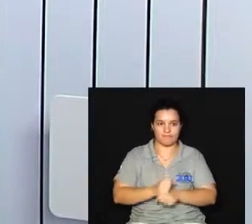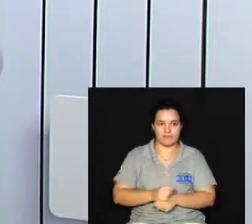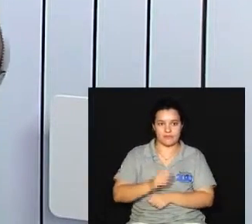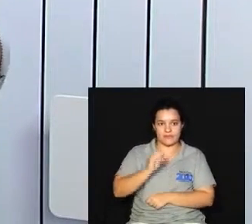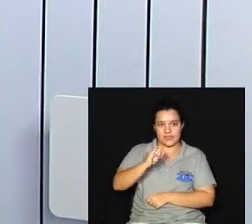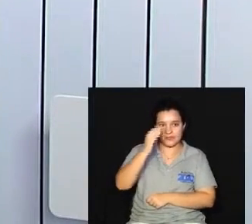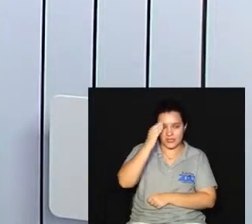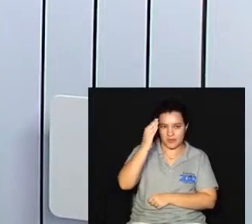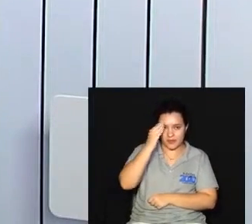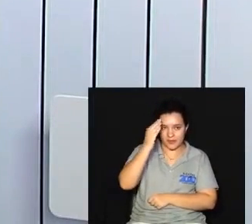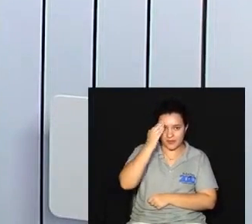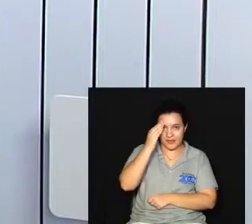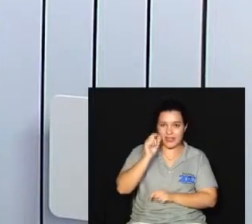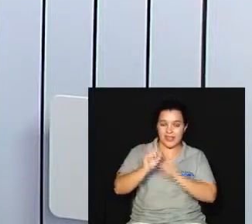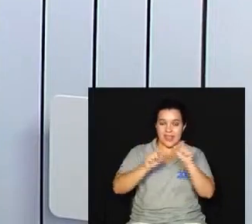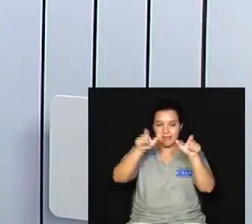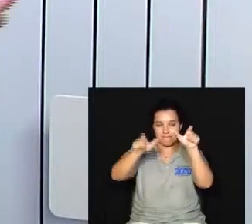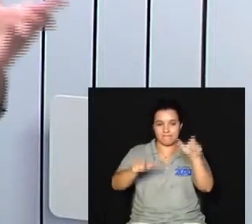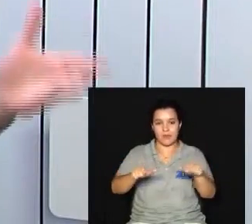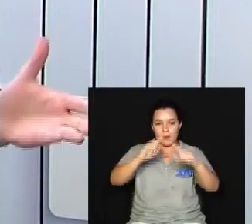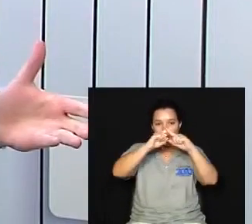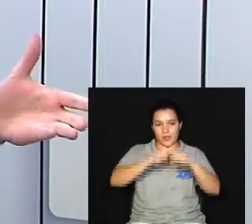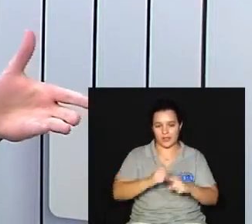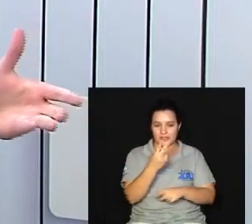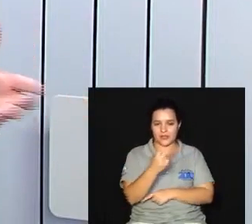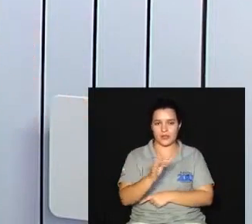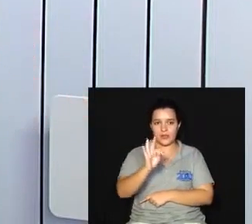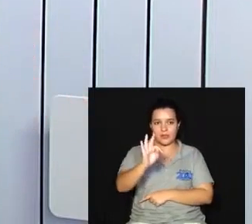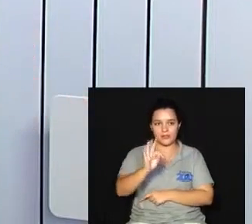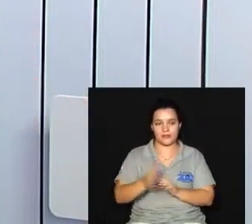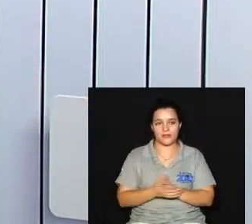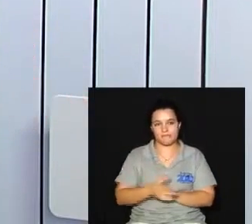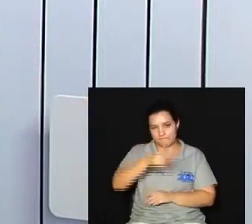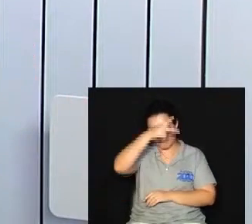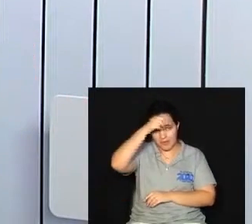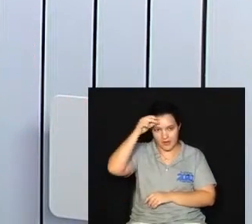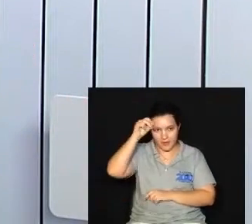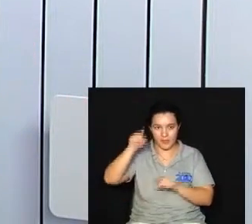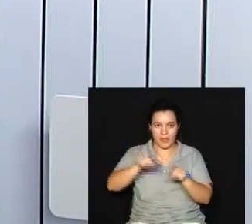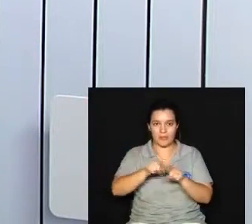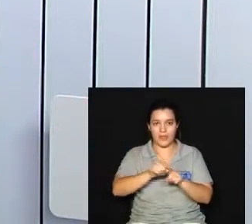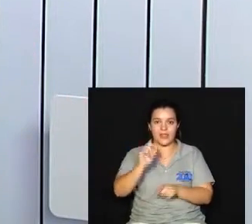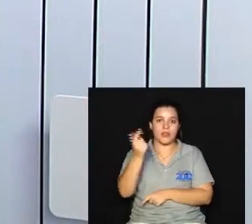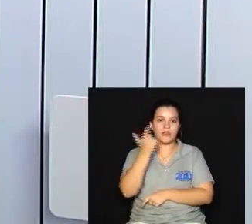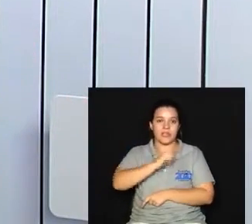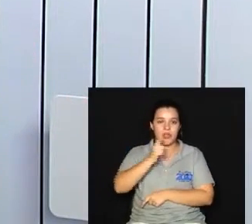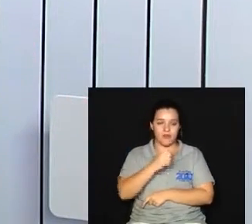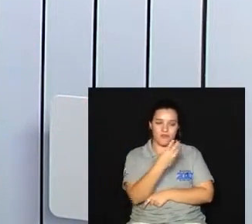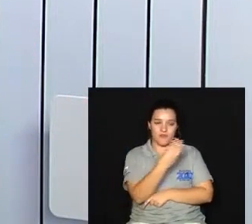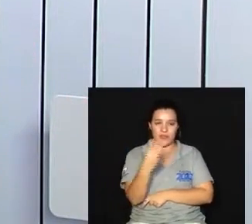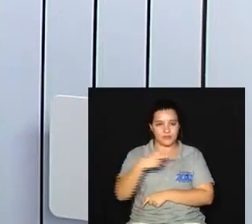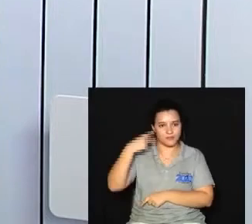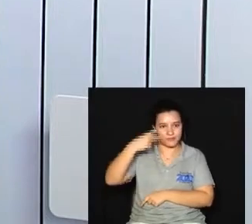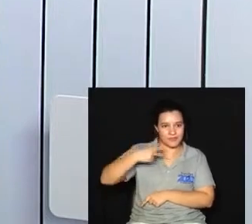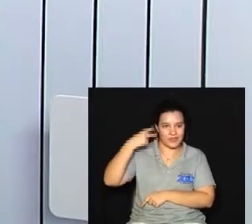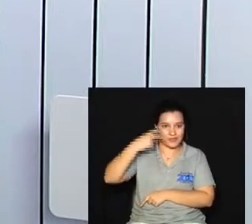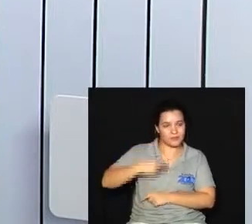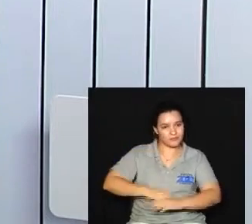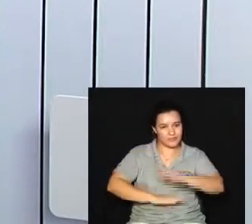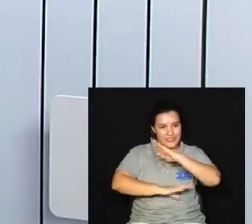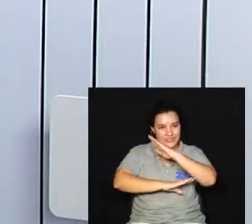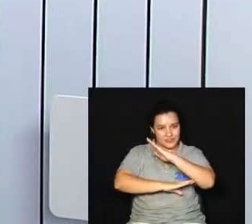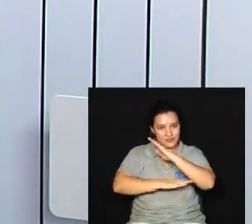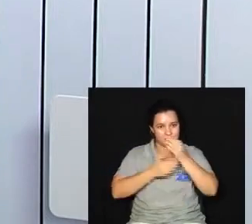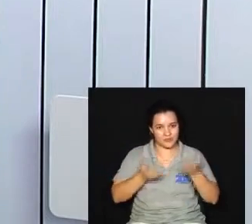saber se teremos e quem será segundo turno, a questão da prefeitura e também os 33 vereadores aqui para